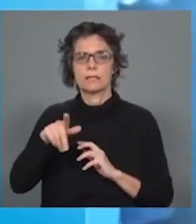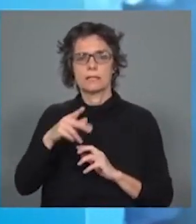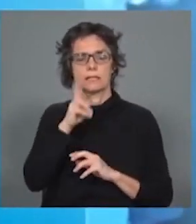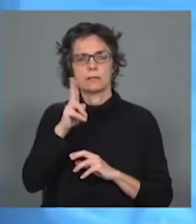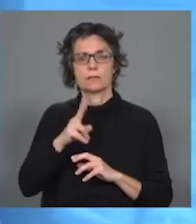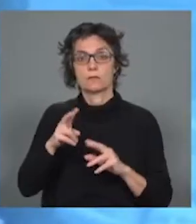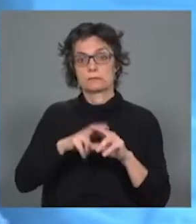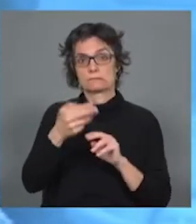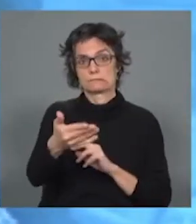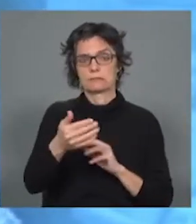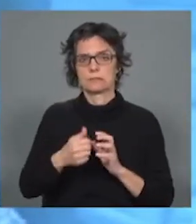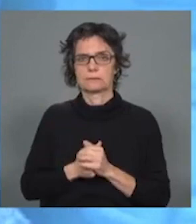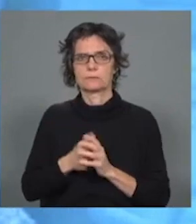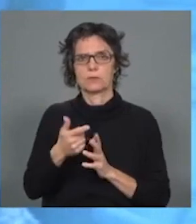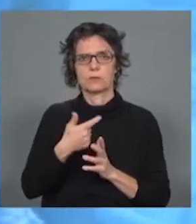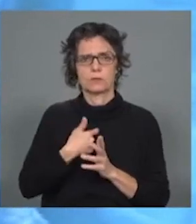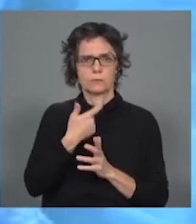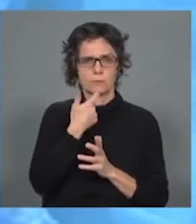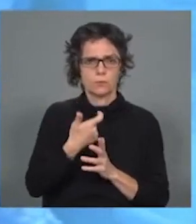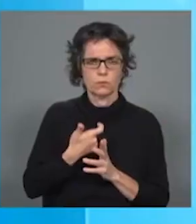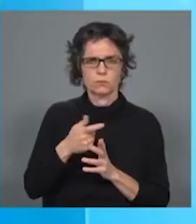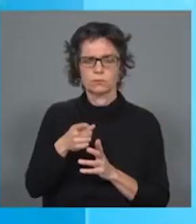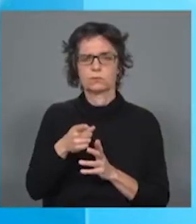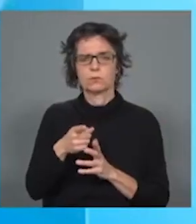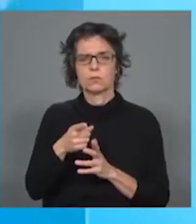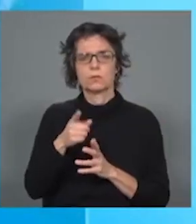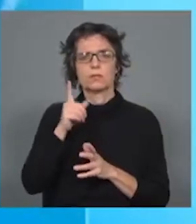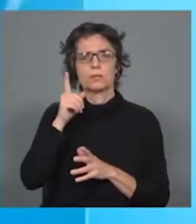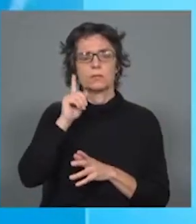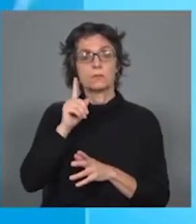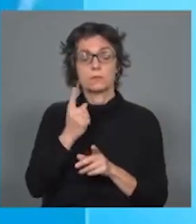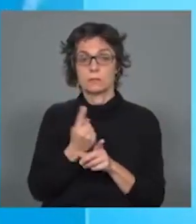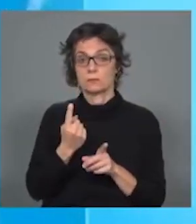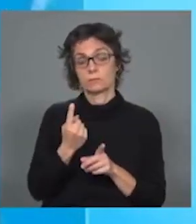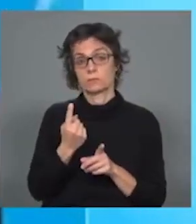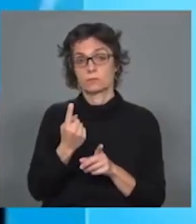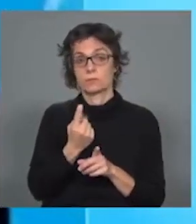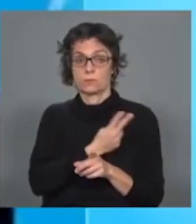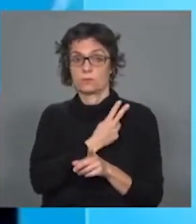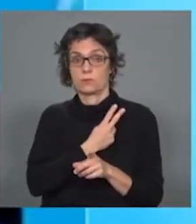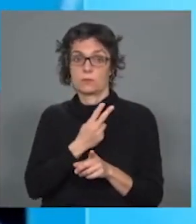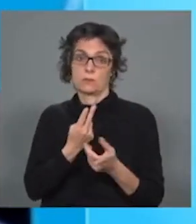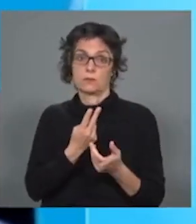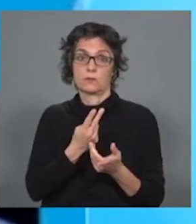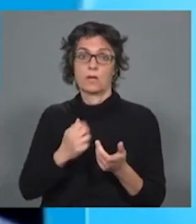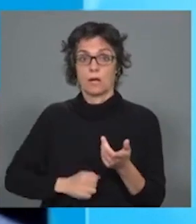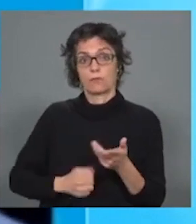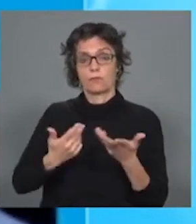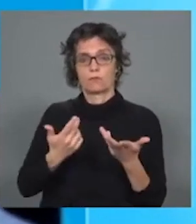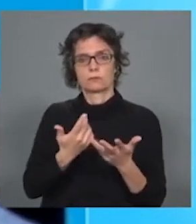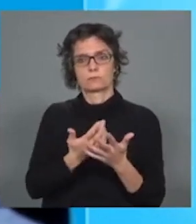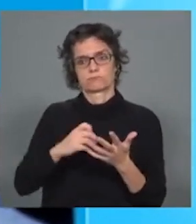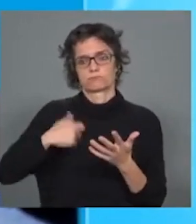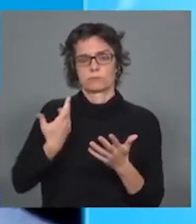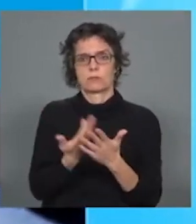entre nós. É importante, vem enriquecer o meio académico, concretamente a Universidade Católica, ter